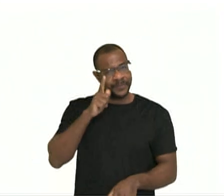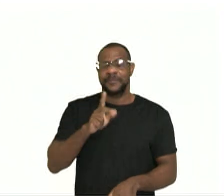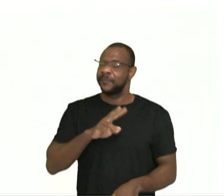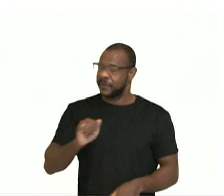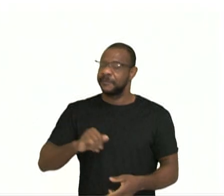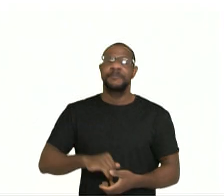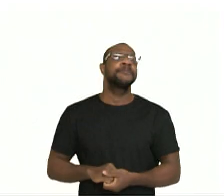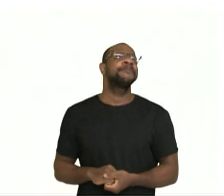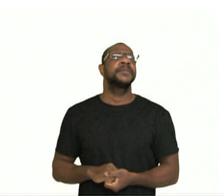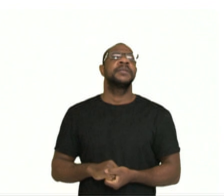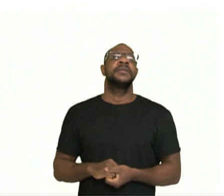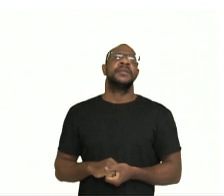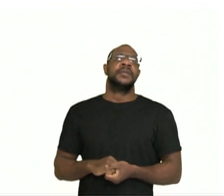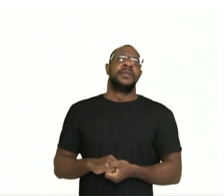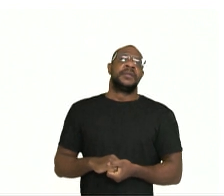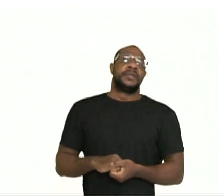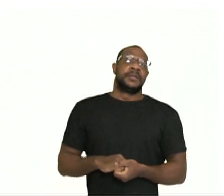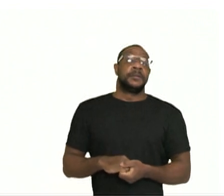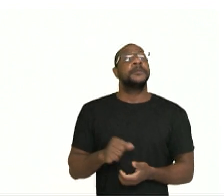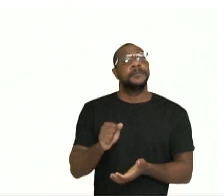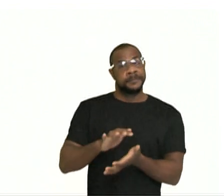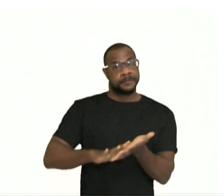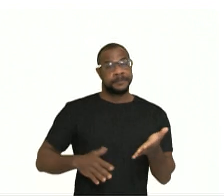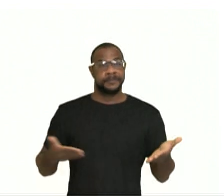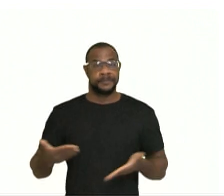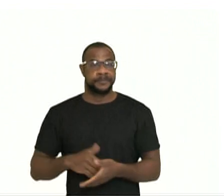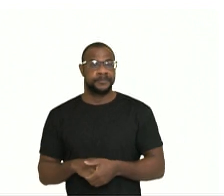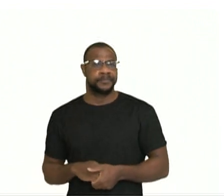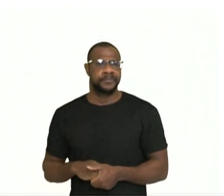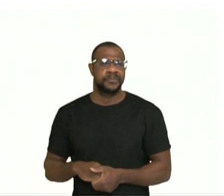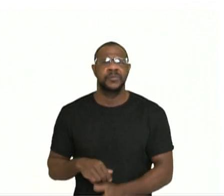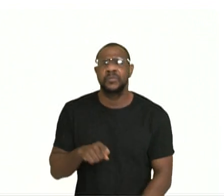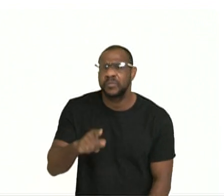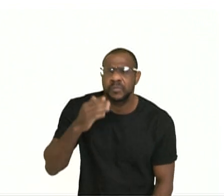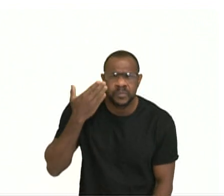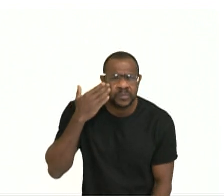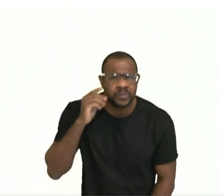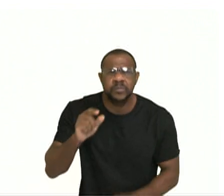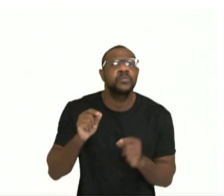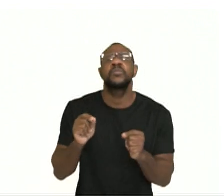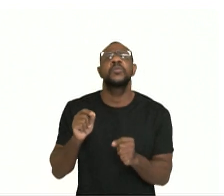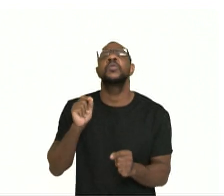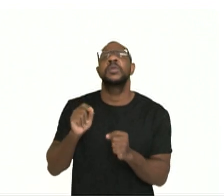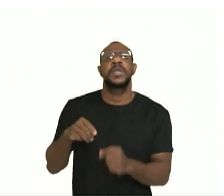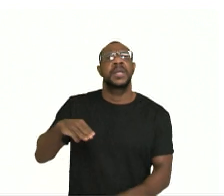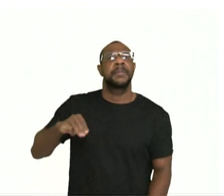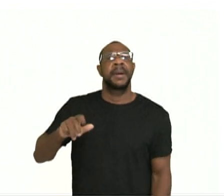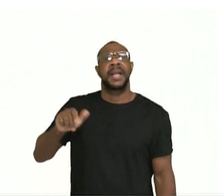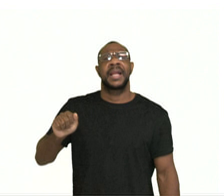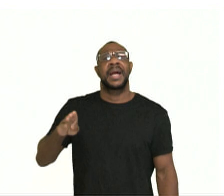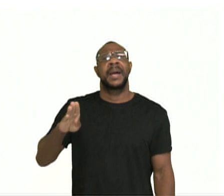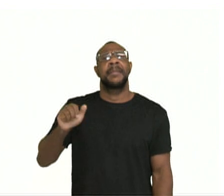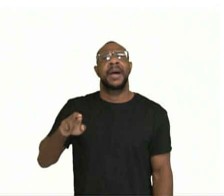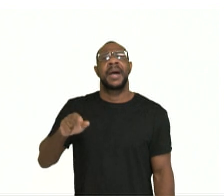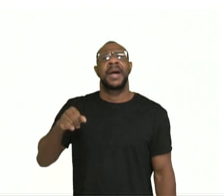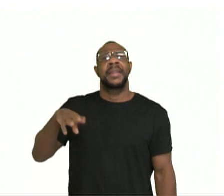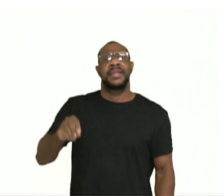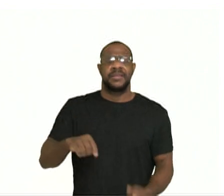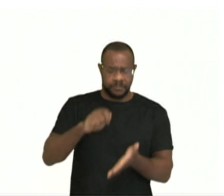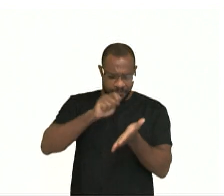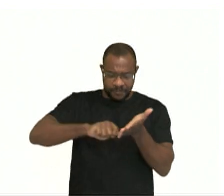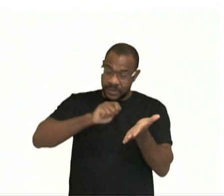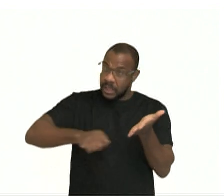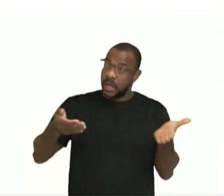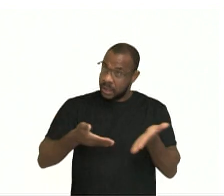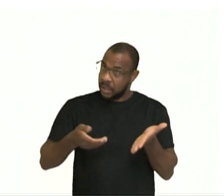muito. Então, atividade. Você entendeu o que é o malabarismo? Então, escreve aí para